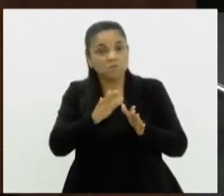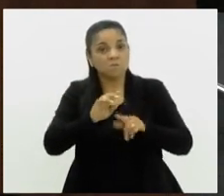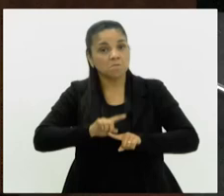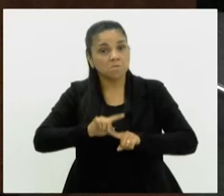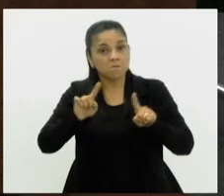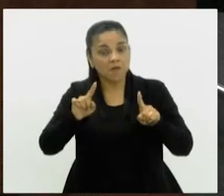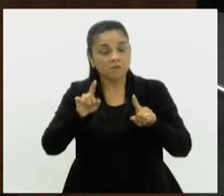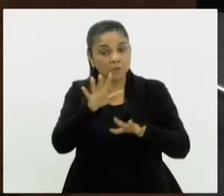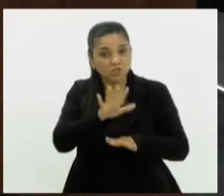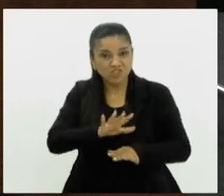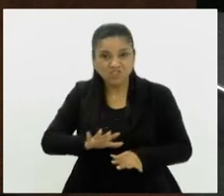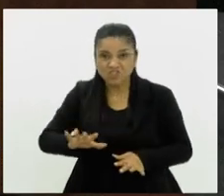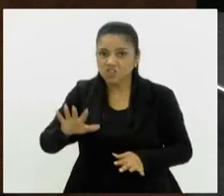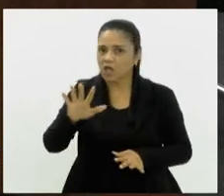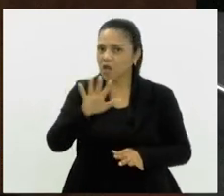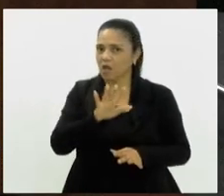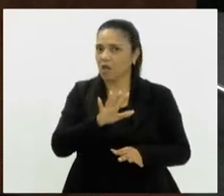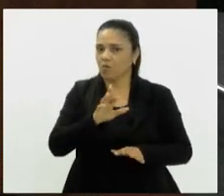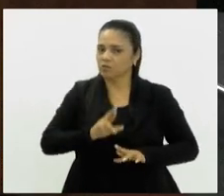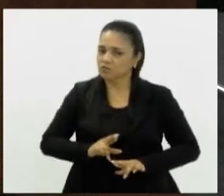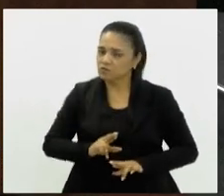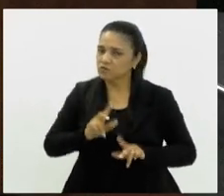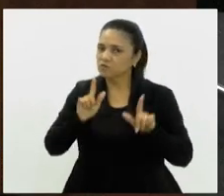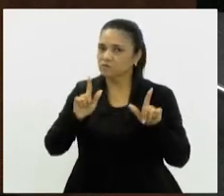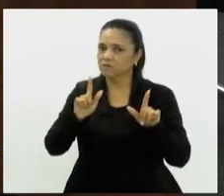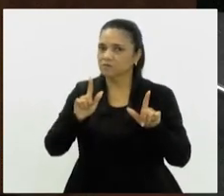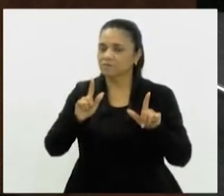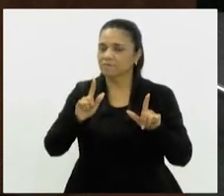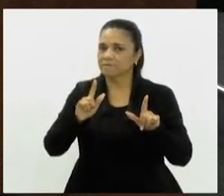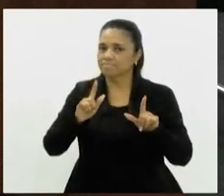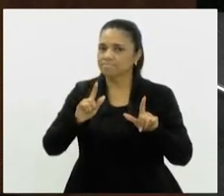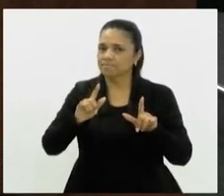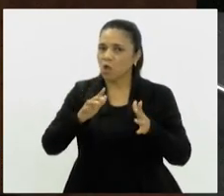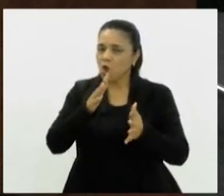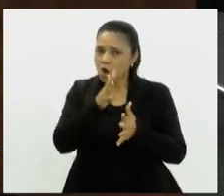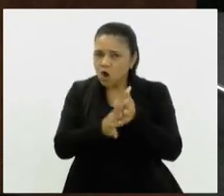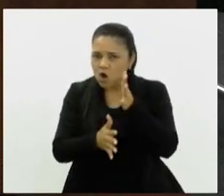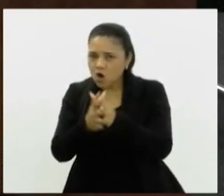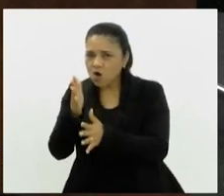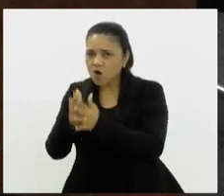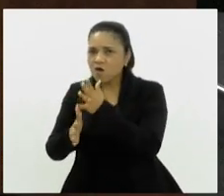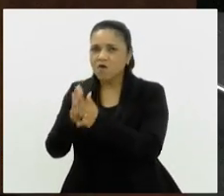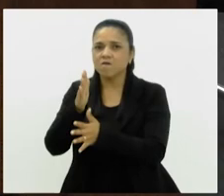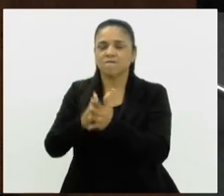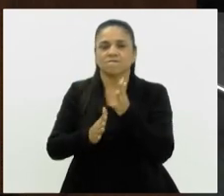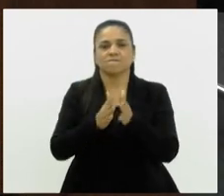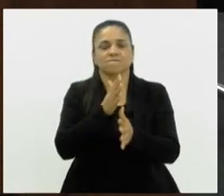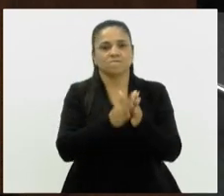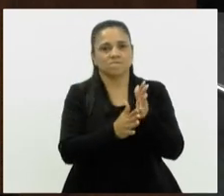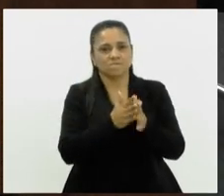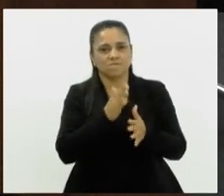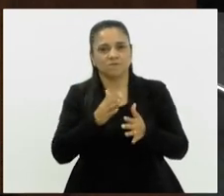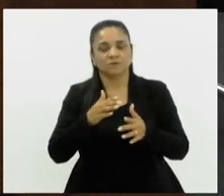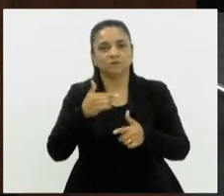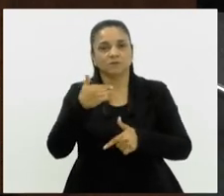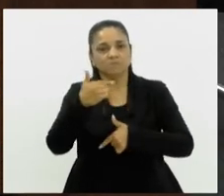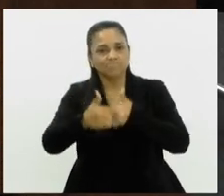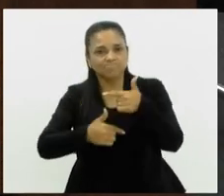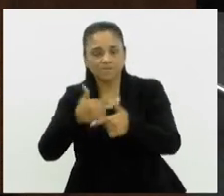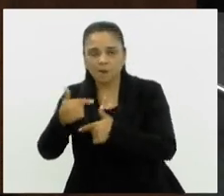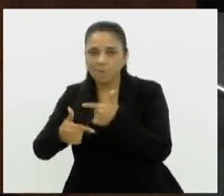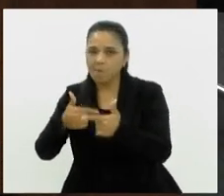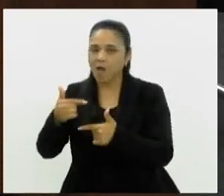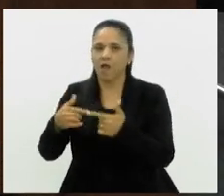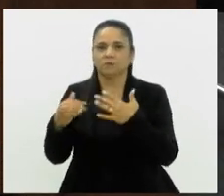algo genérico assim, você de alguma maneira atropela os mecanismos institucionais. Talvez queira borrar